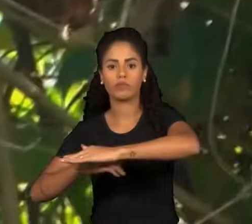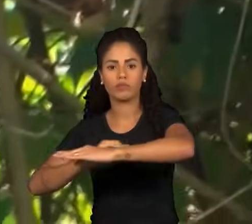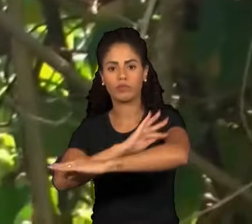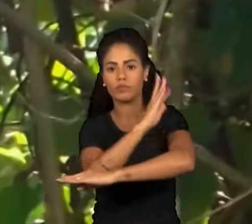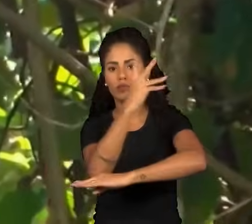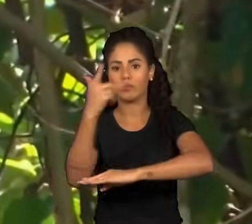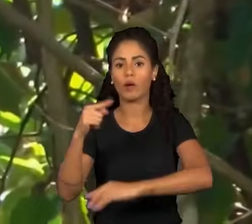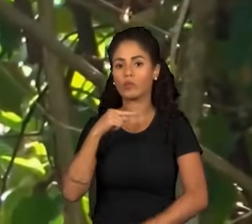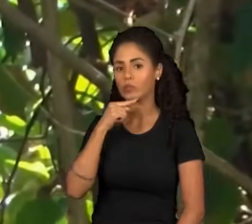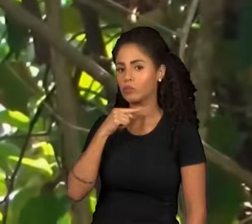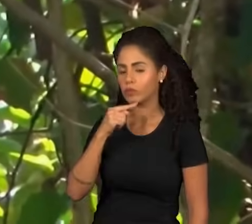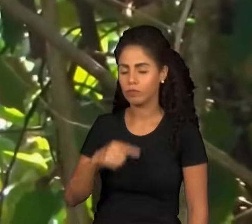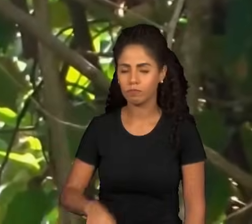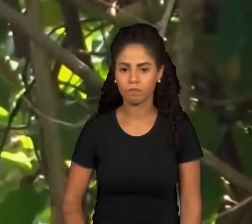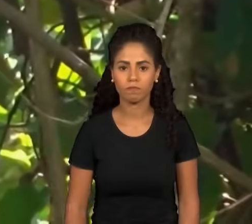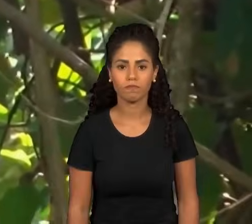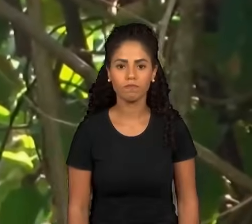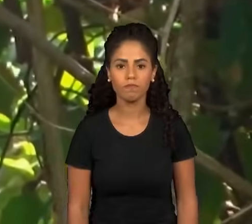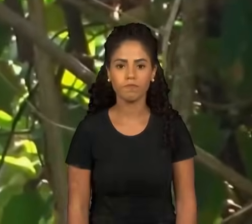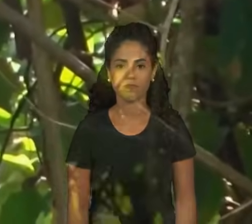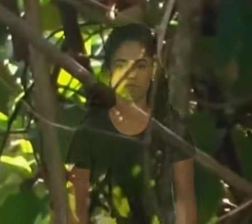Terra.